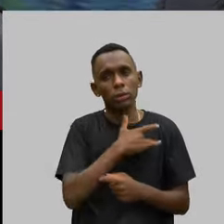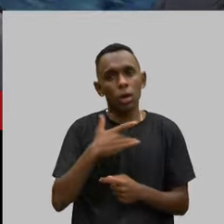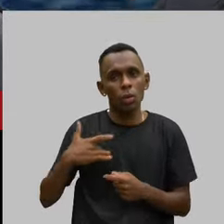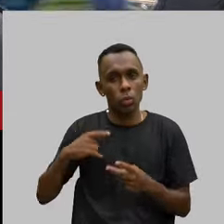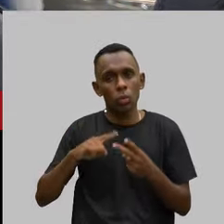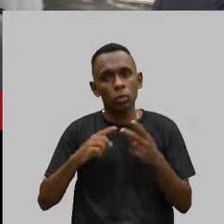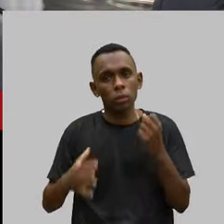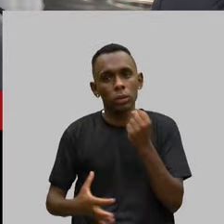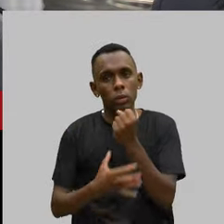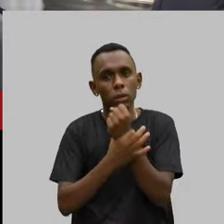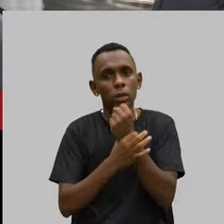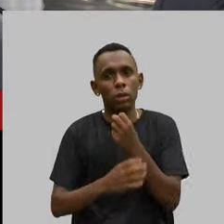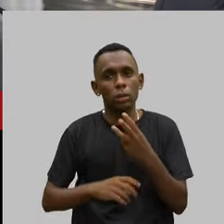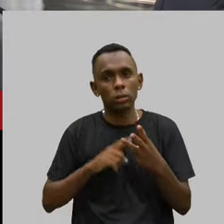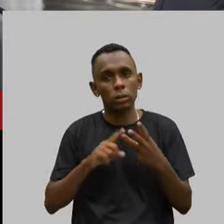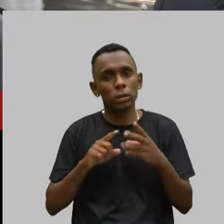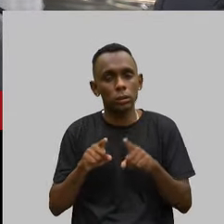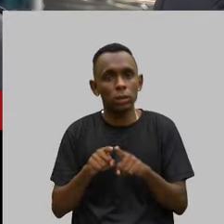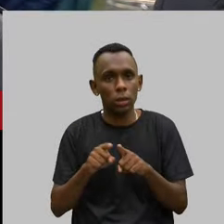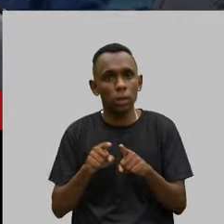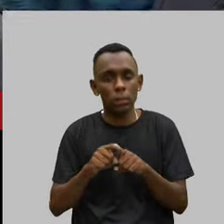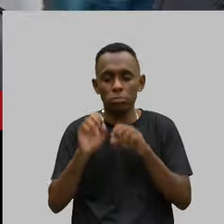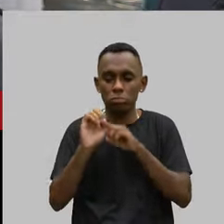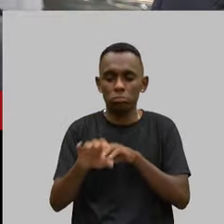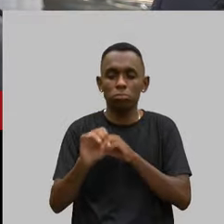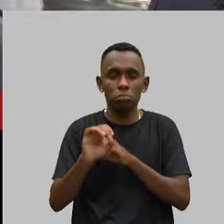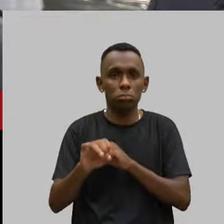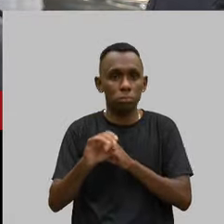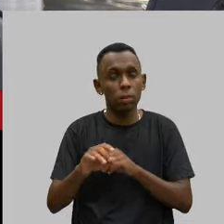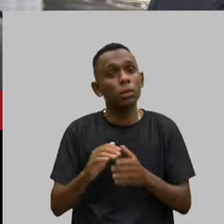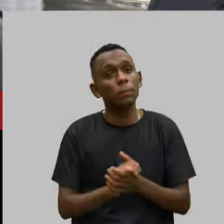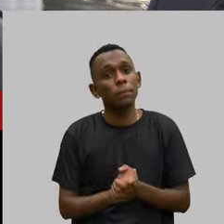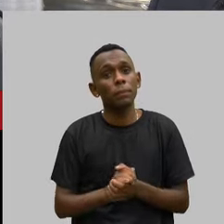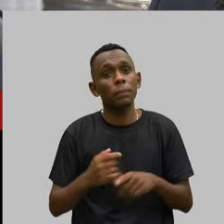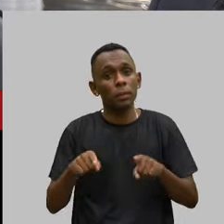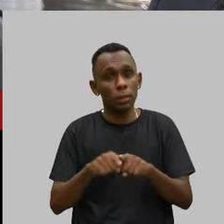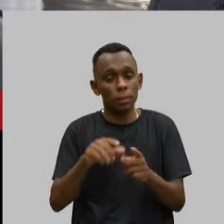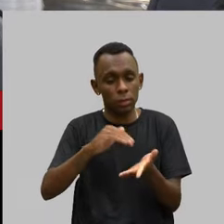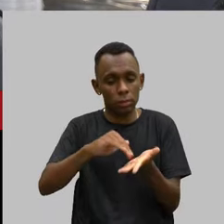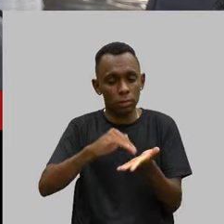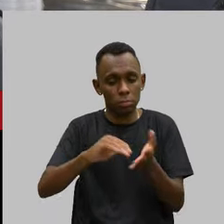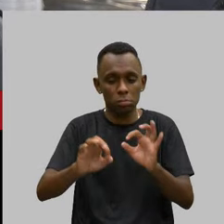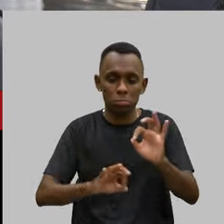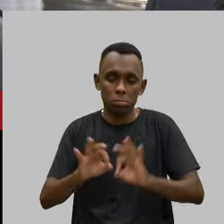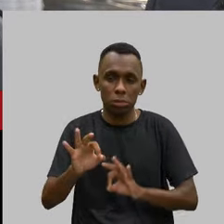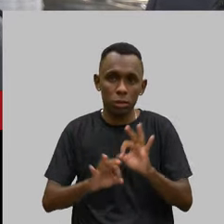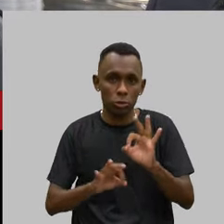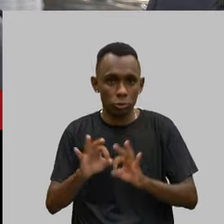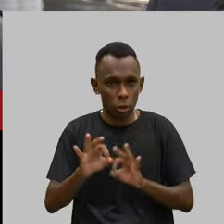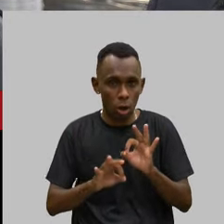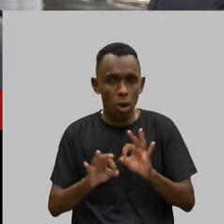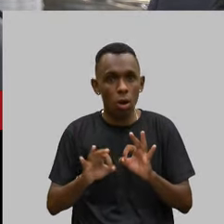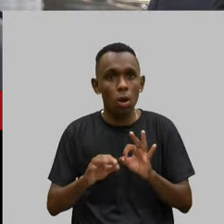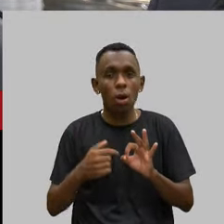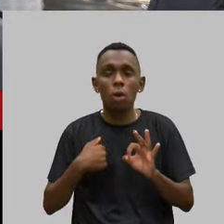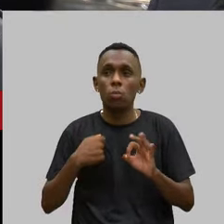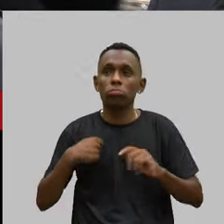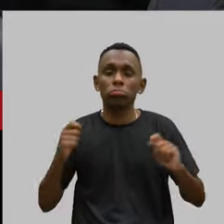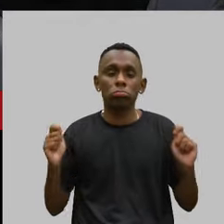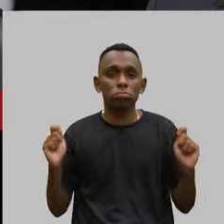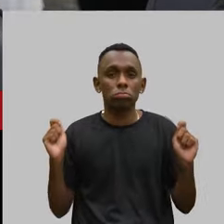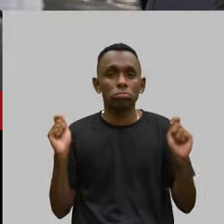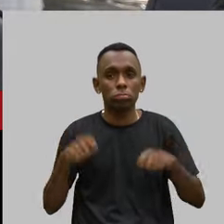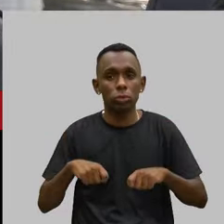educação eh e mais recentemente na secretaria de planejamento onde eu pude